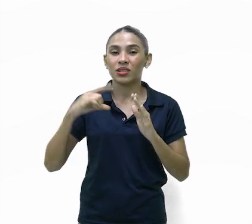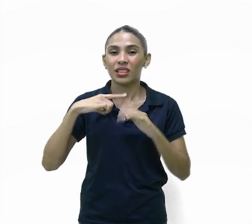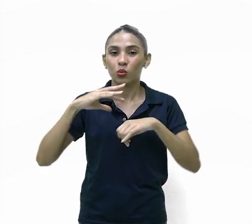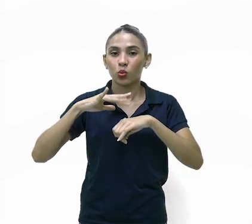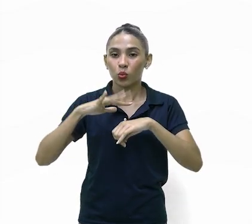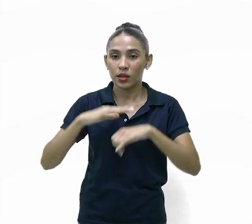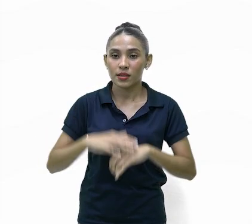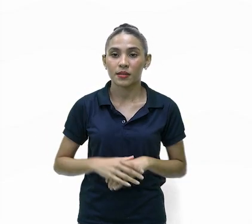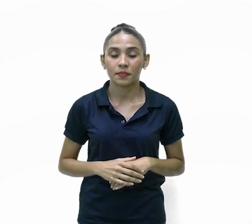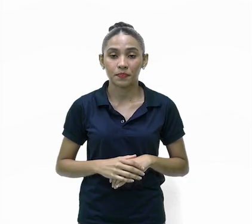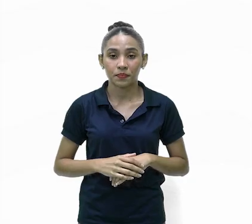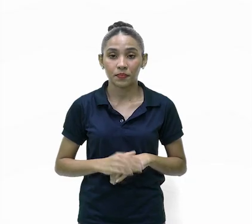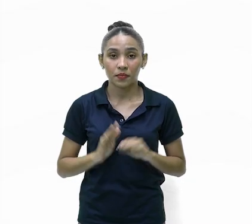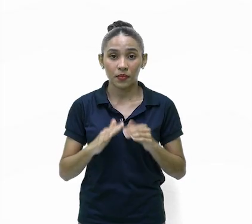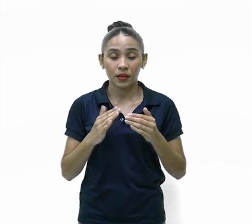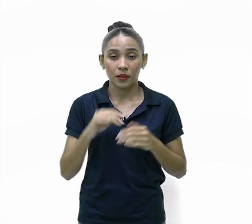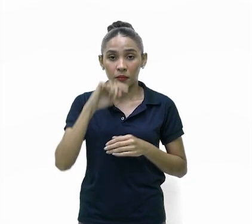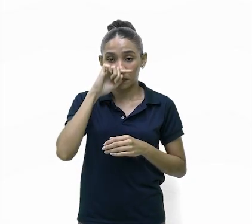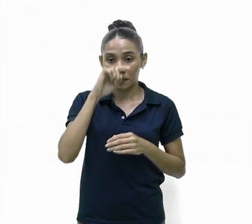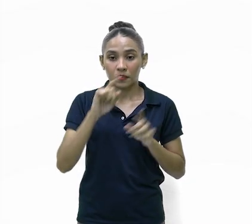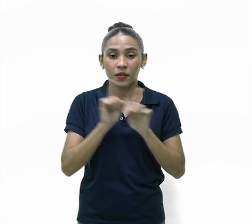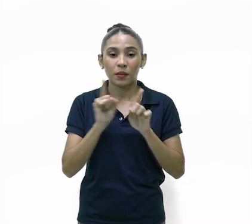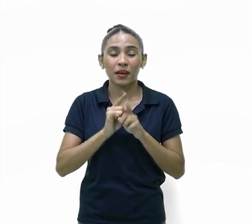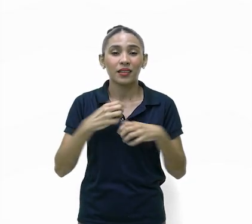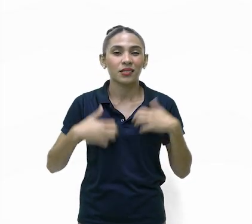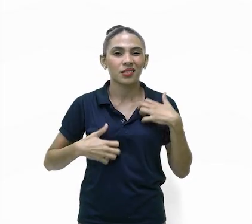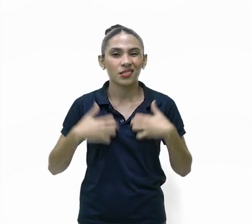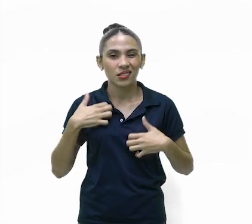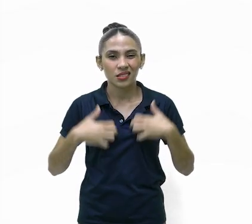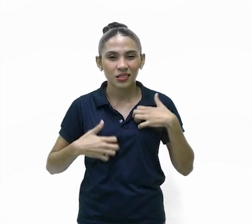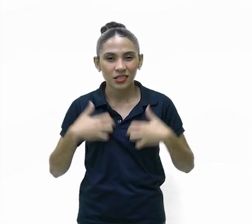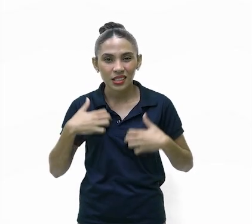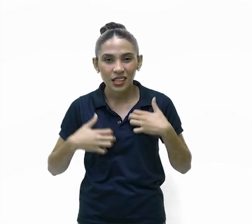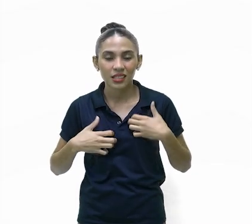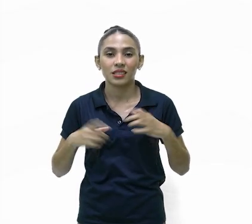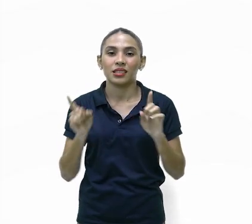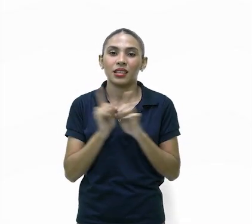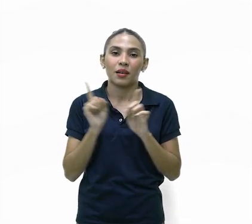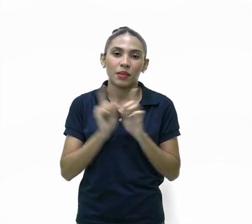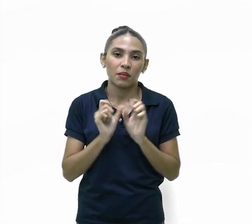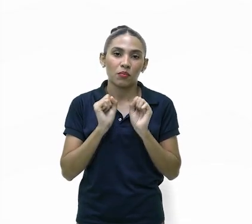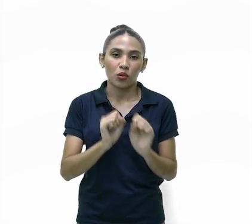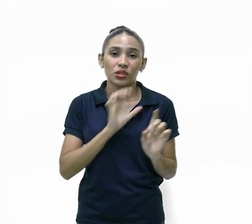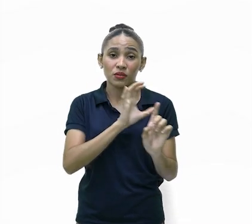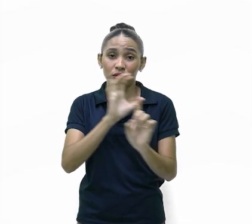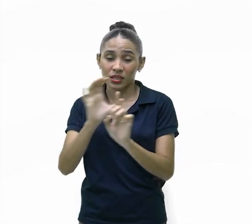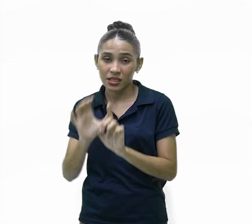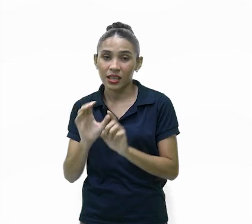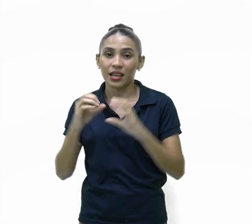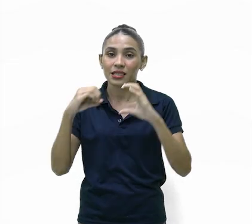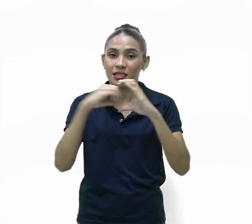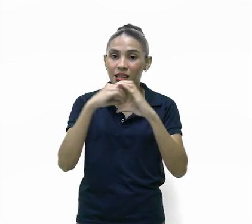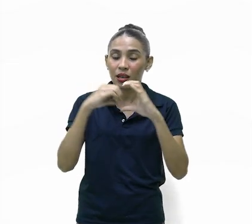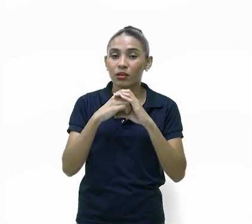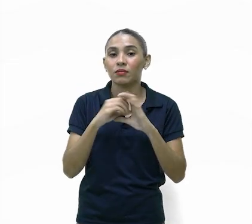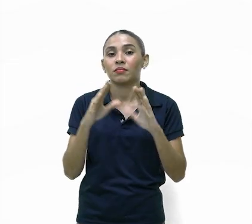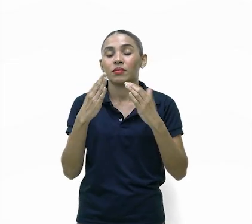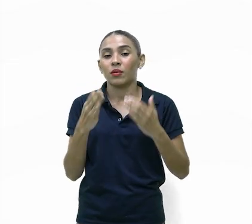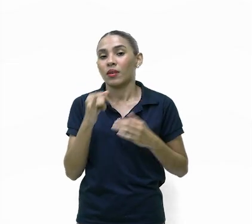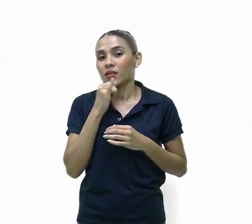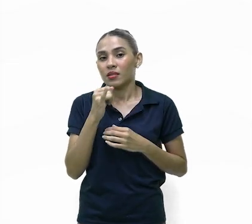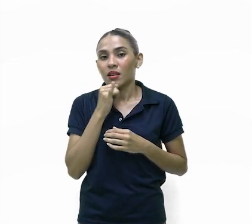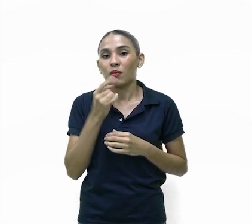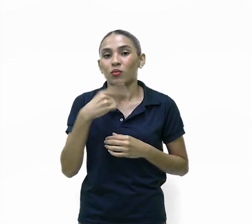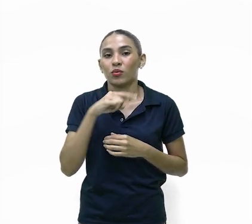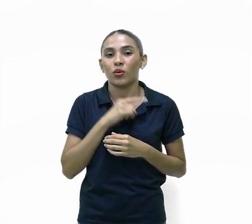doenças, né? Então, níveis de estresse também eles podem causar alteração das células, né? Quando a gente fala nisso, a